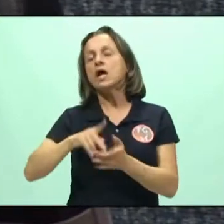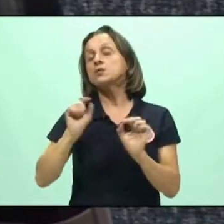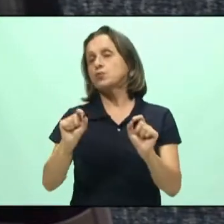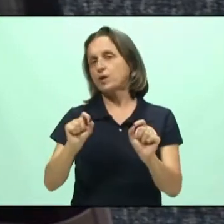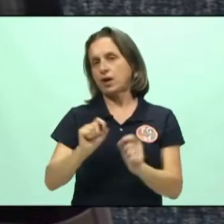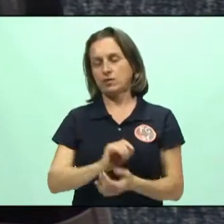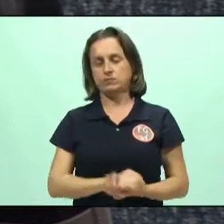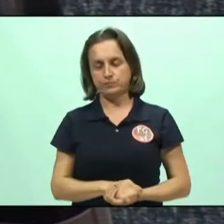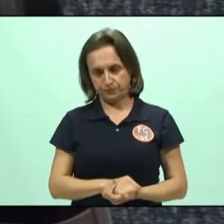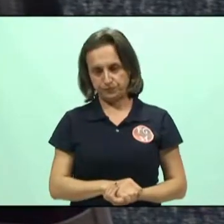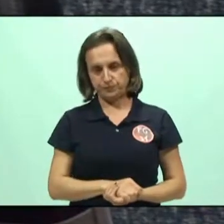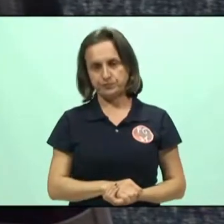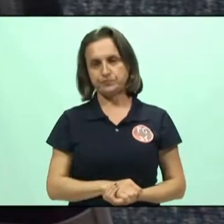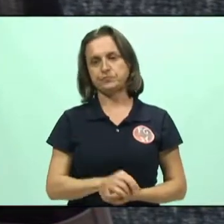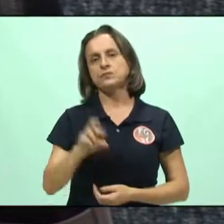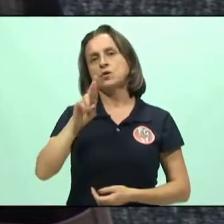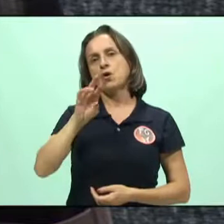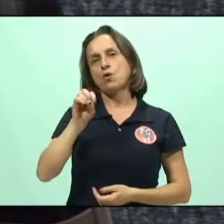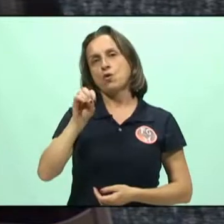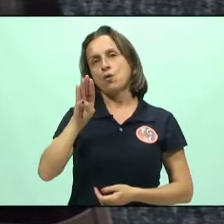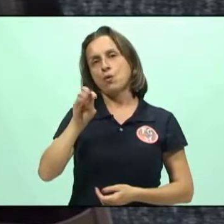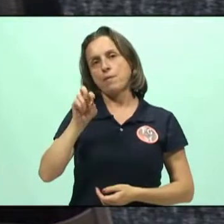Roberto Rivelino